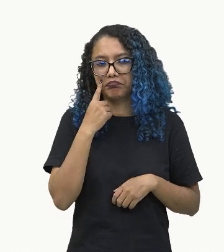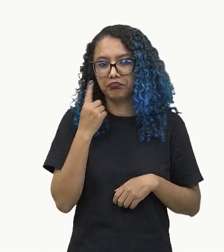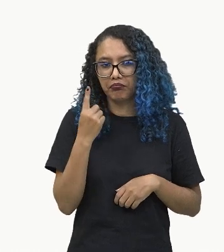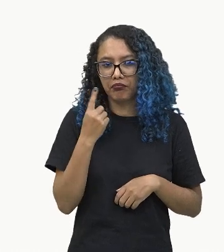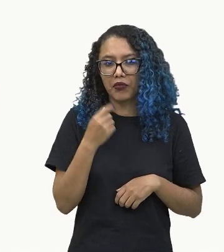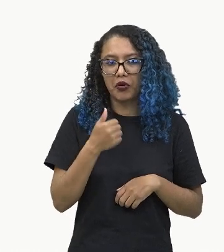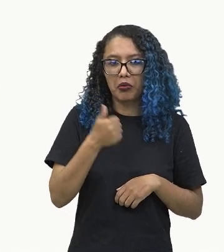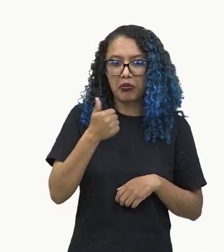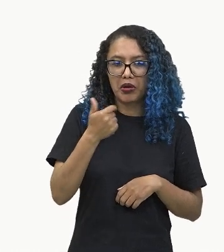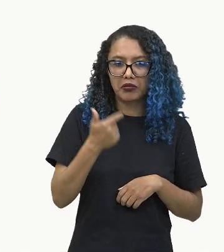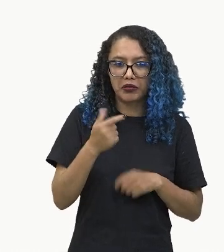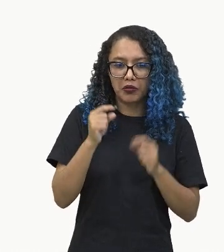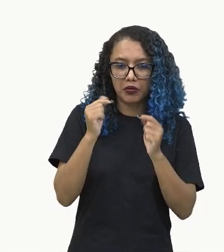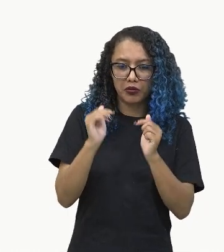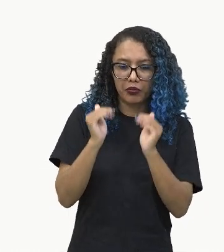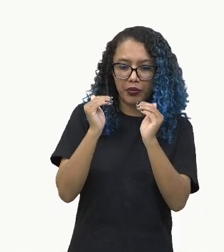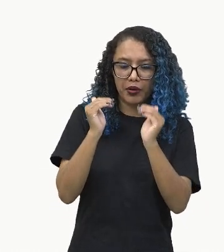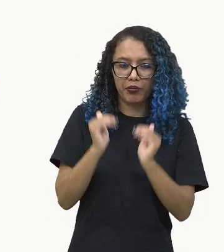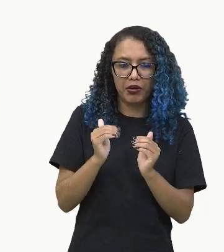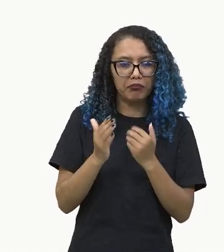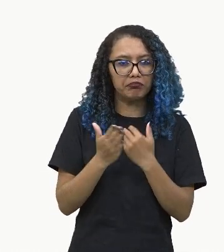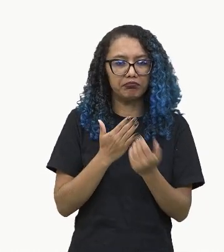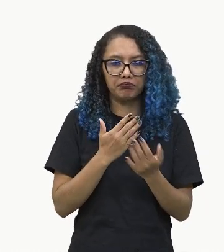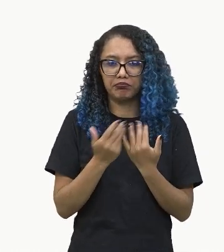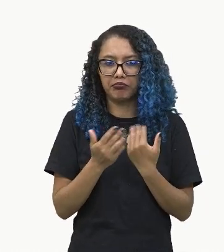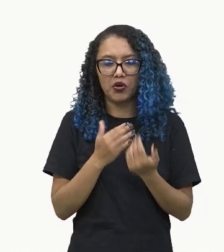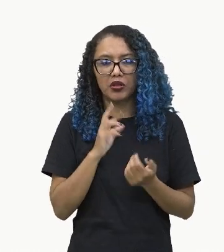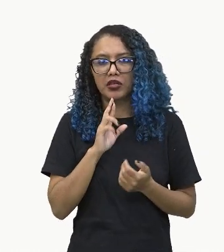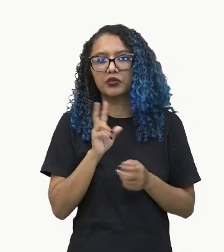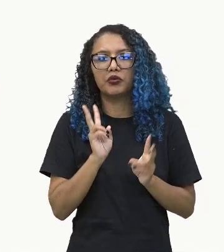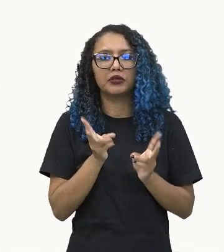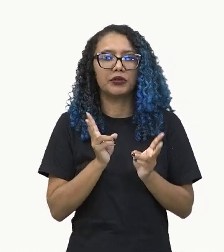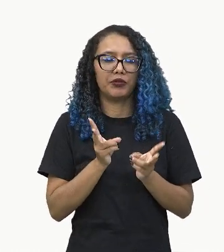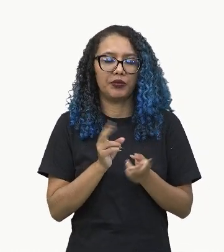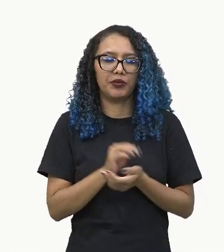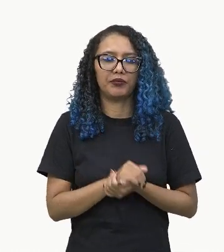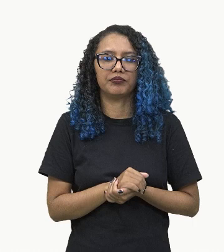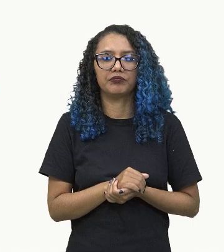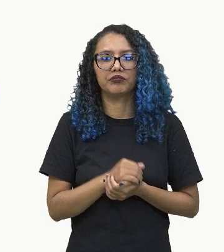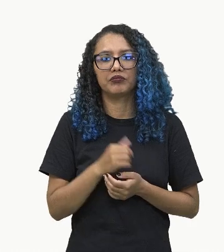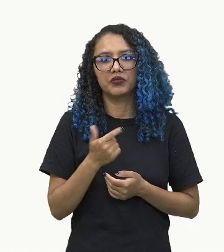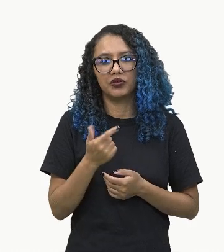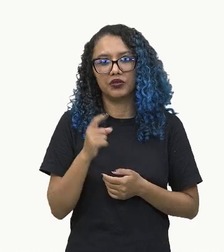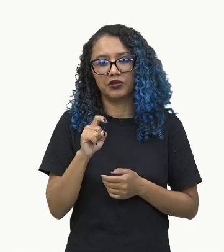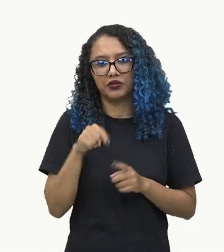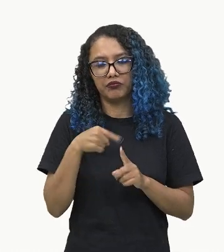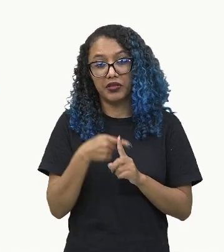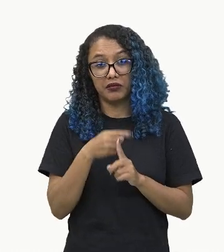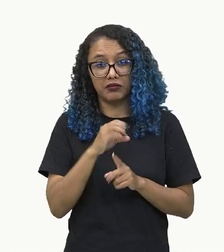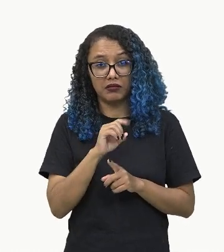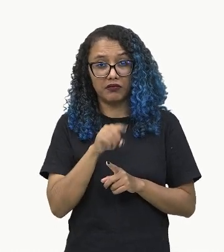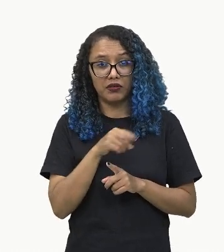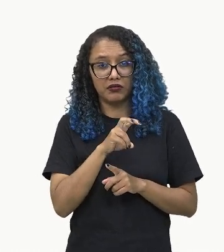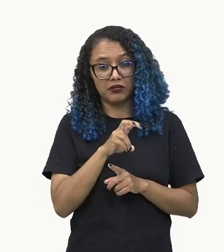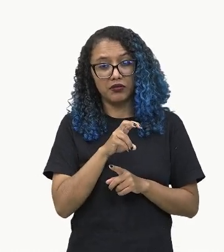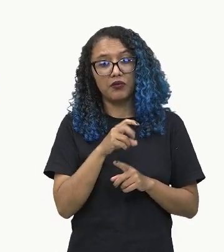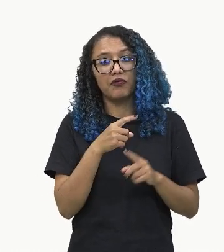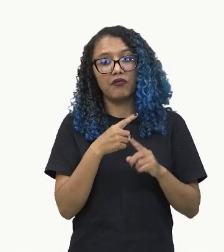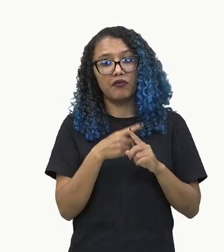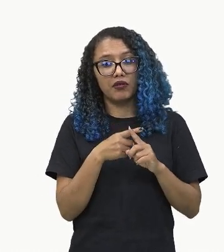cima, tá? O resultado ia ser o mesmo, tá? 2x mais